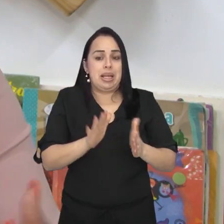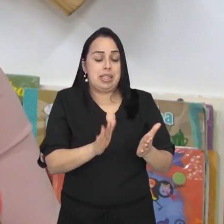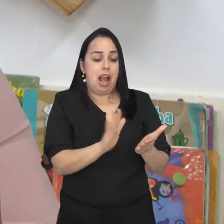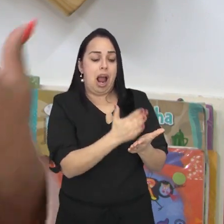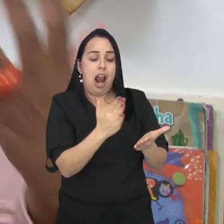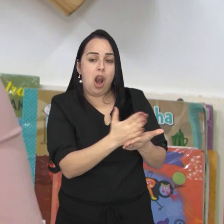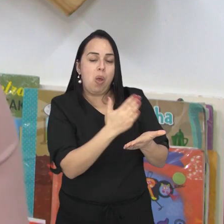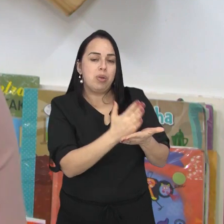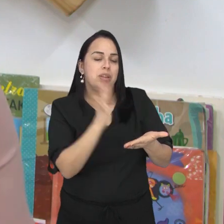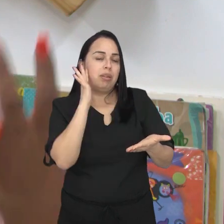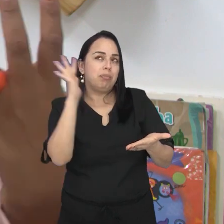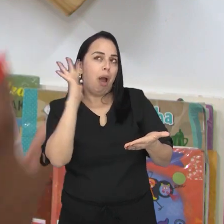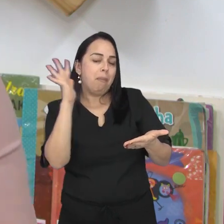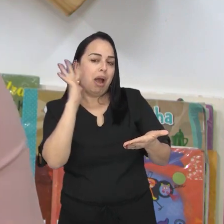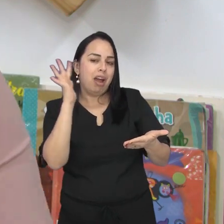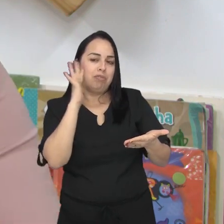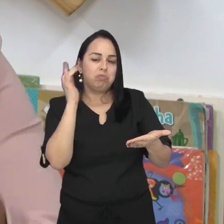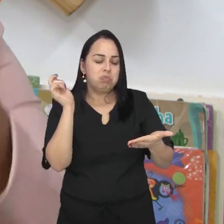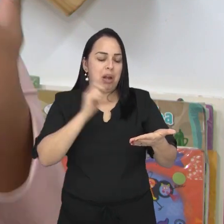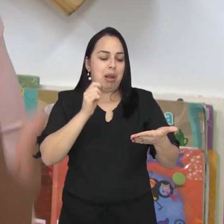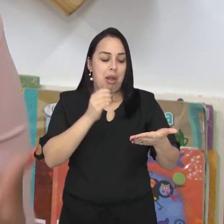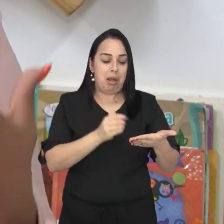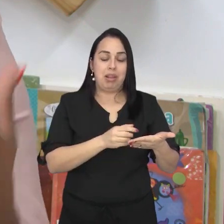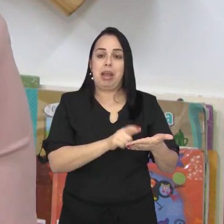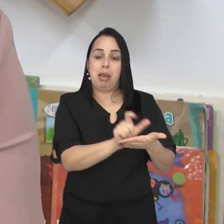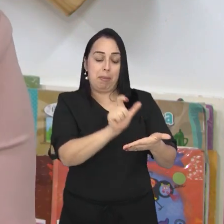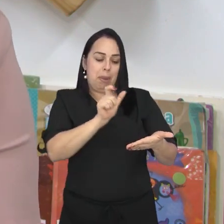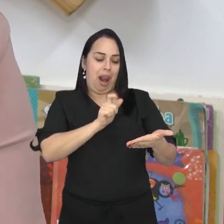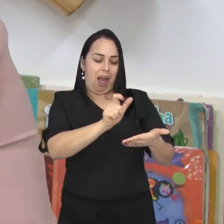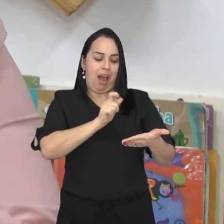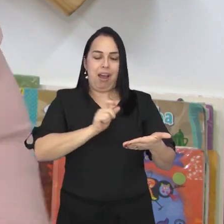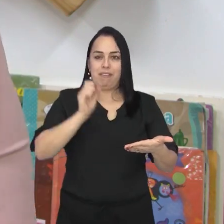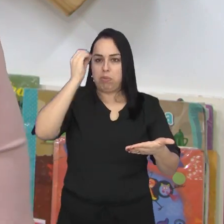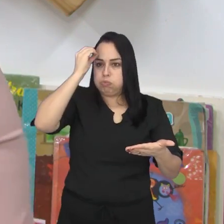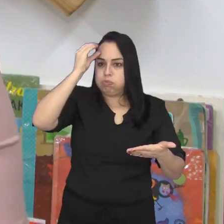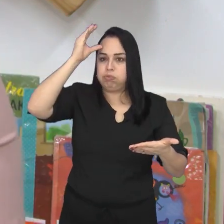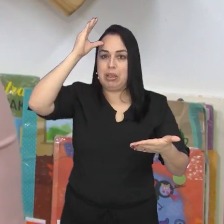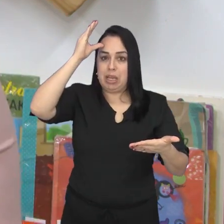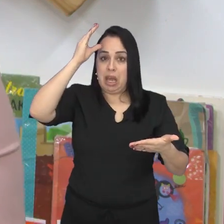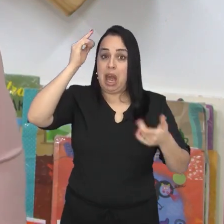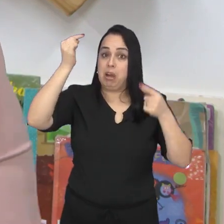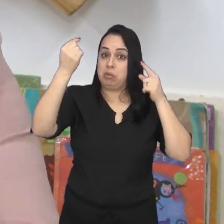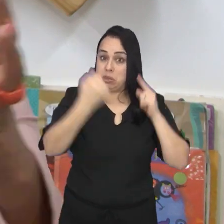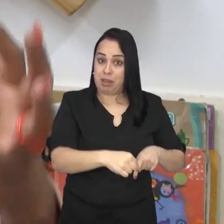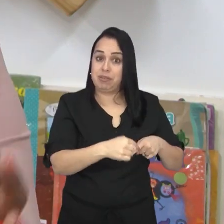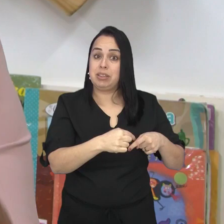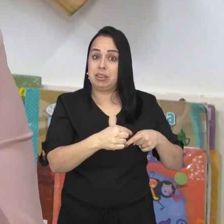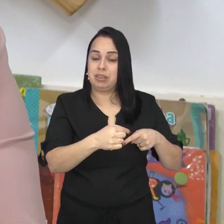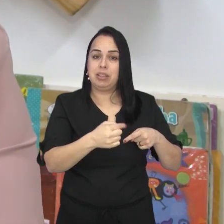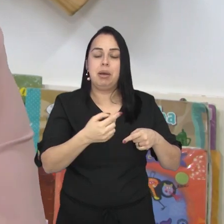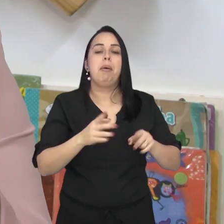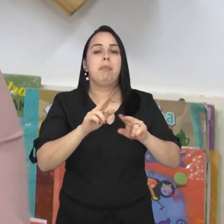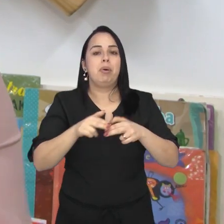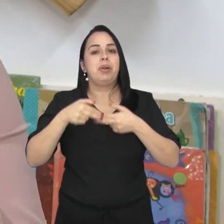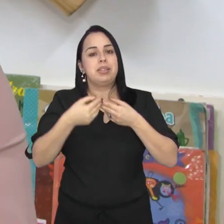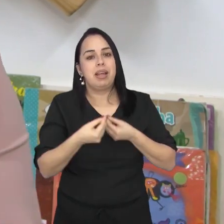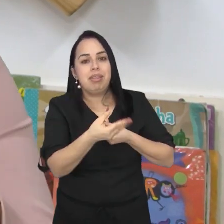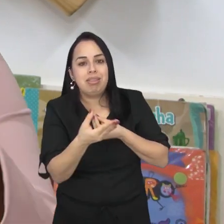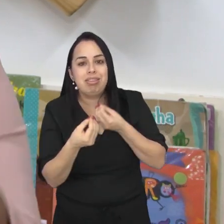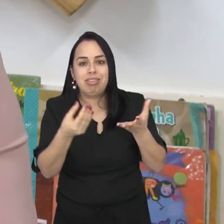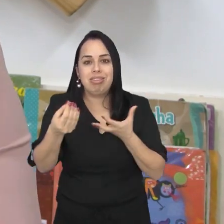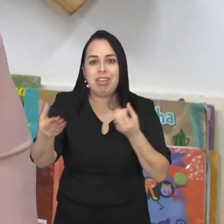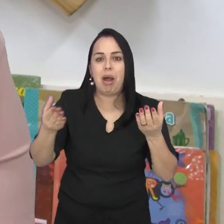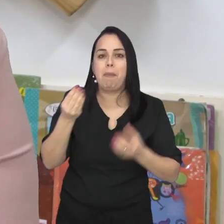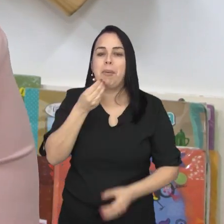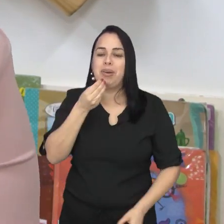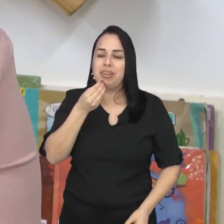que viaja para o mundo da imaginação, que amplia o vocabulário, acho que esse é o maior desafio, levar essa possibilidade para